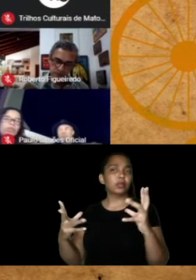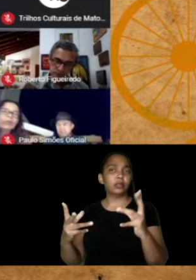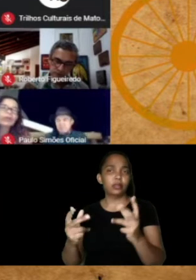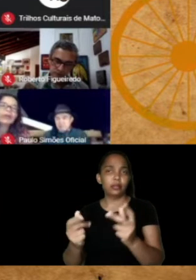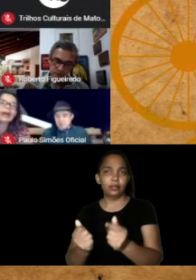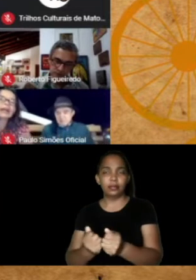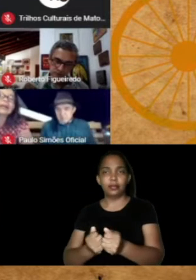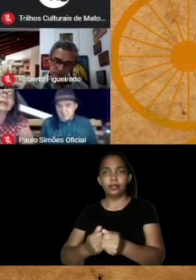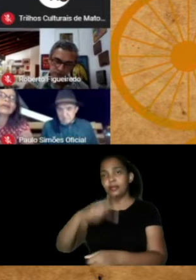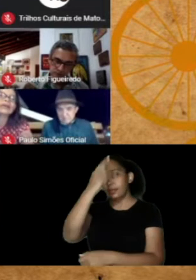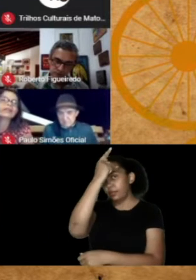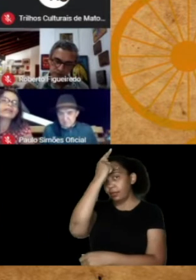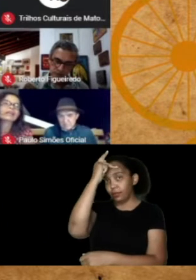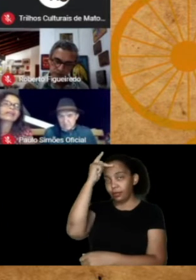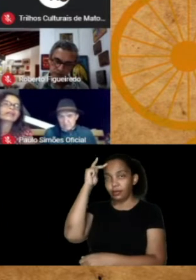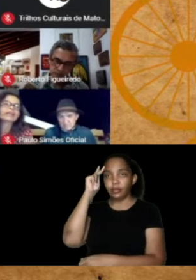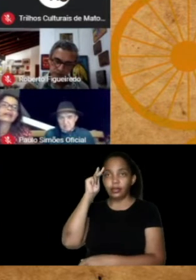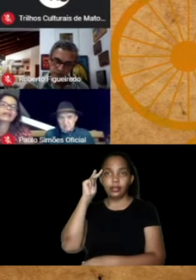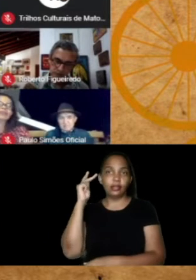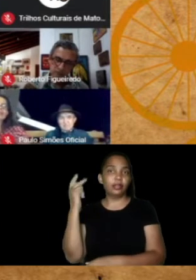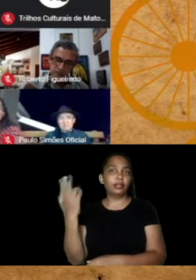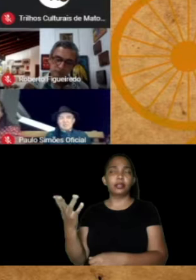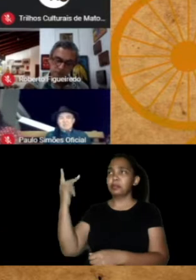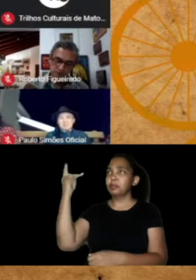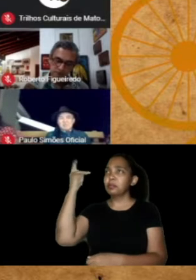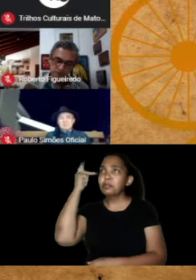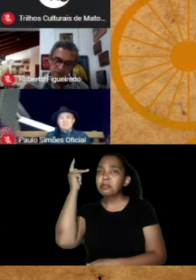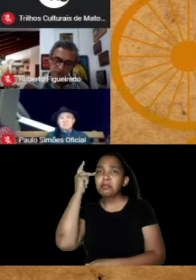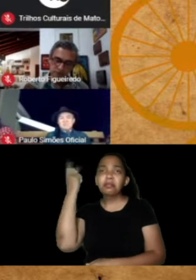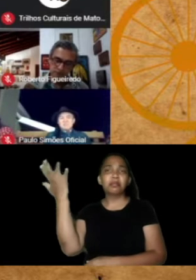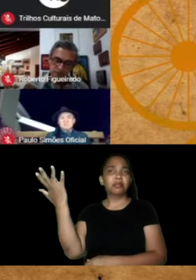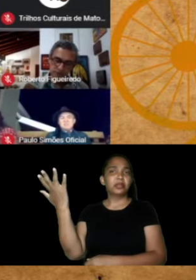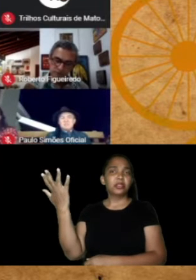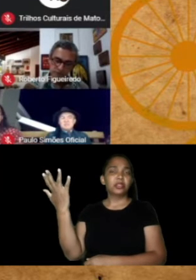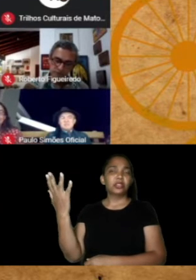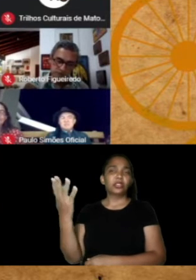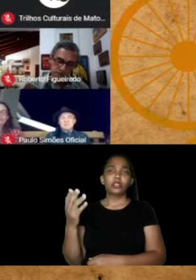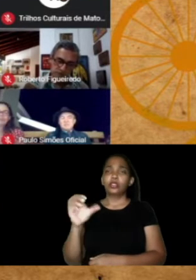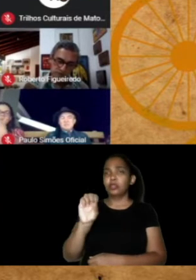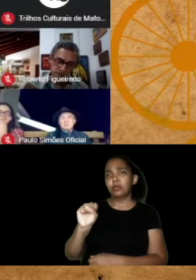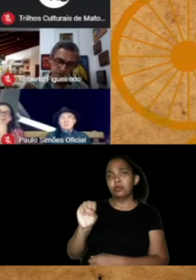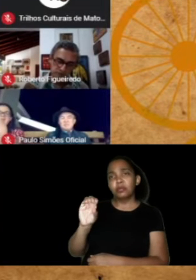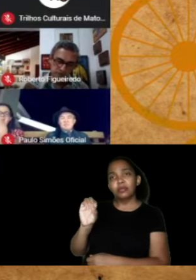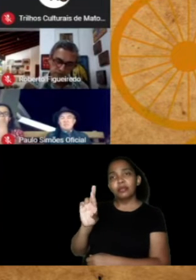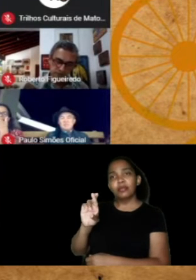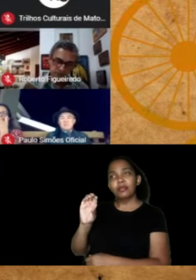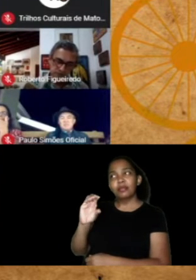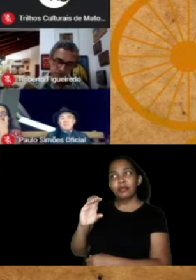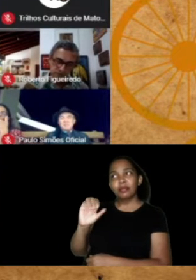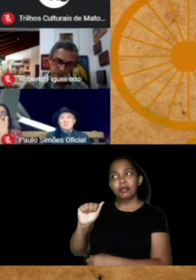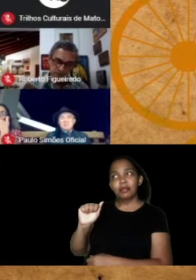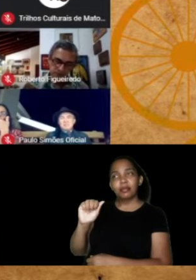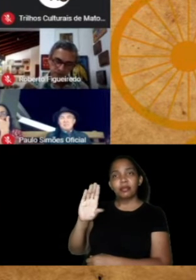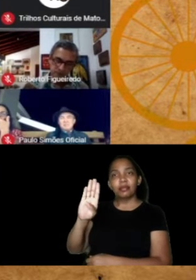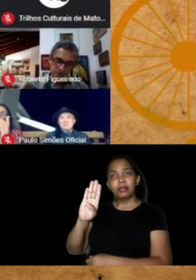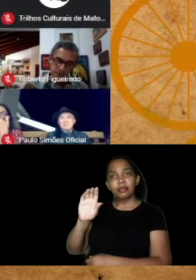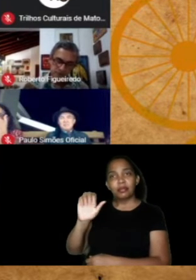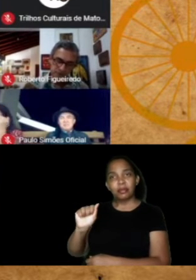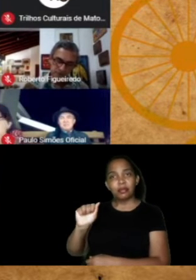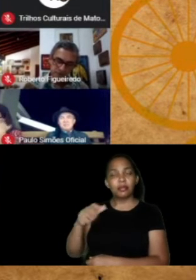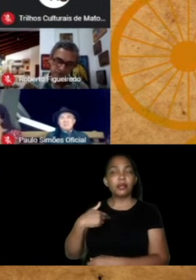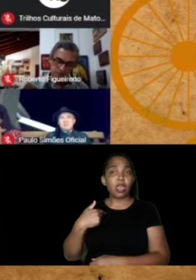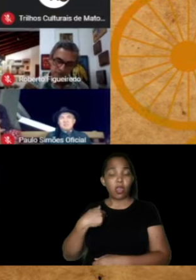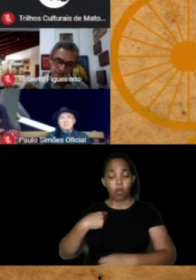Noroeste, da Paulista, da Sorocabana, da Mogiana. Então, eu cresci dentro